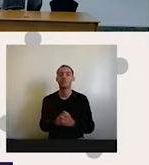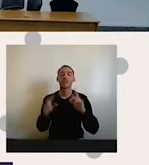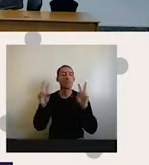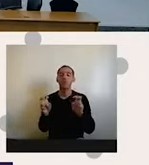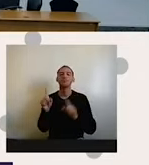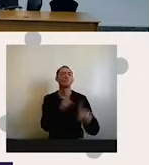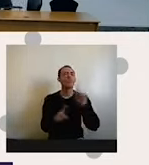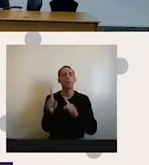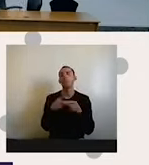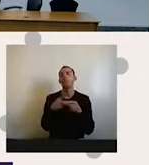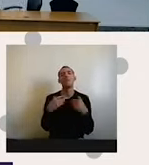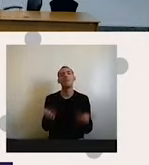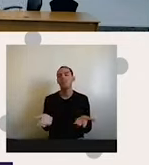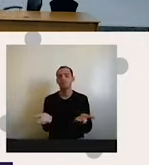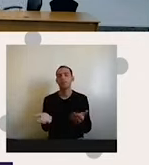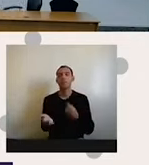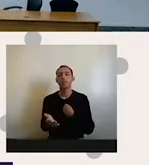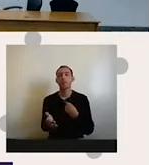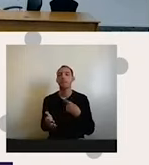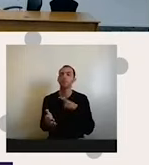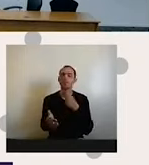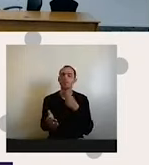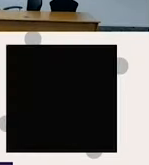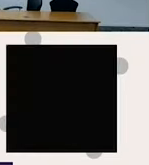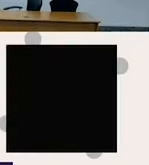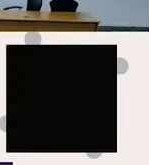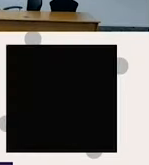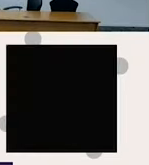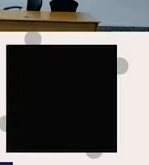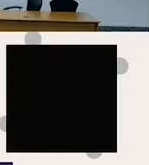obrigada. Muito obrigado.